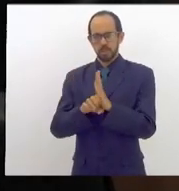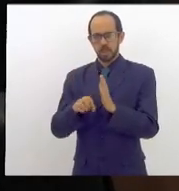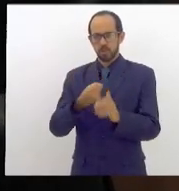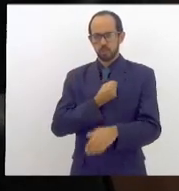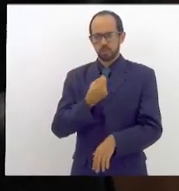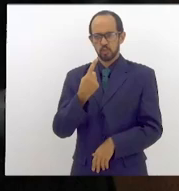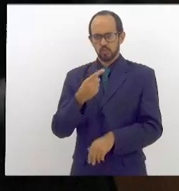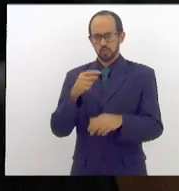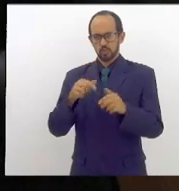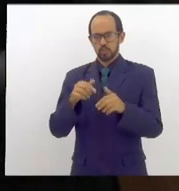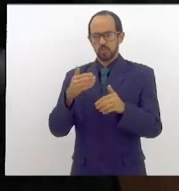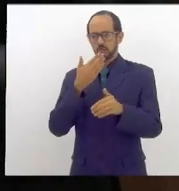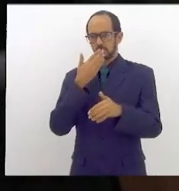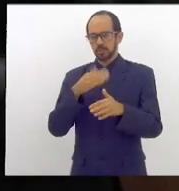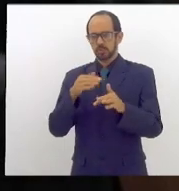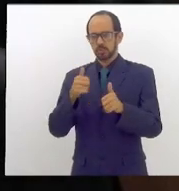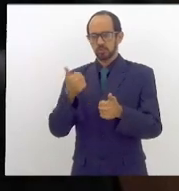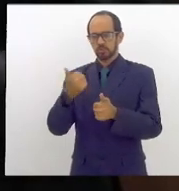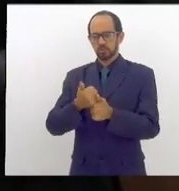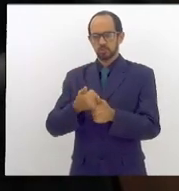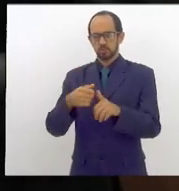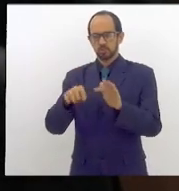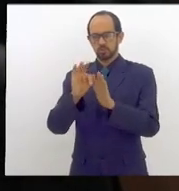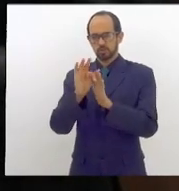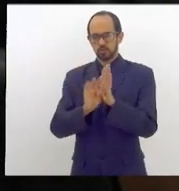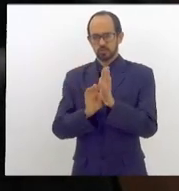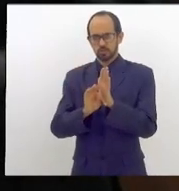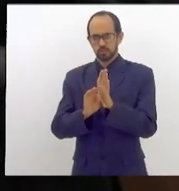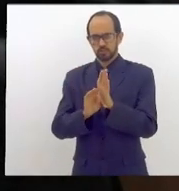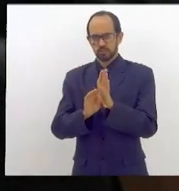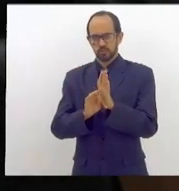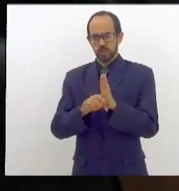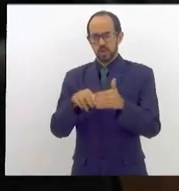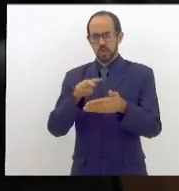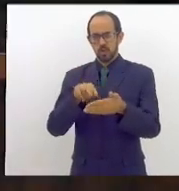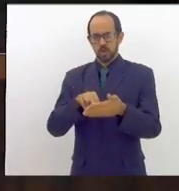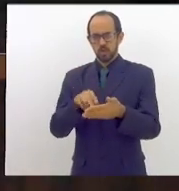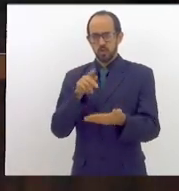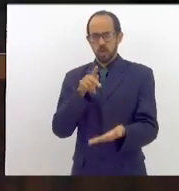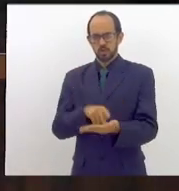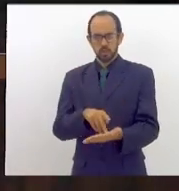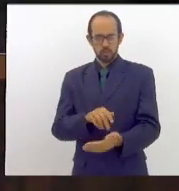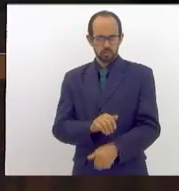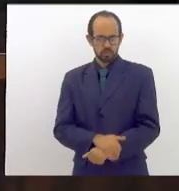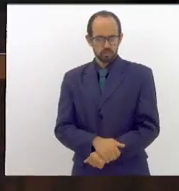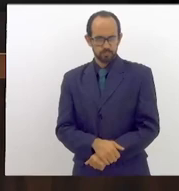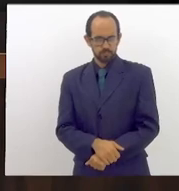concluído por substitutivo pedindo forma final de redação eu tinha lido parecer do projeto original